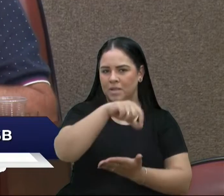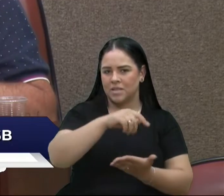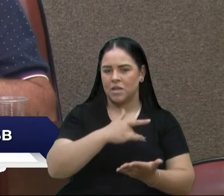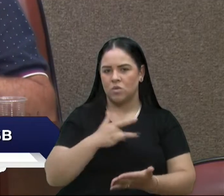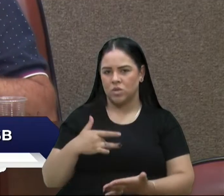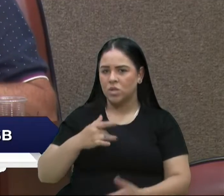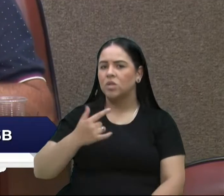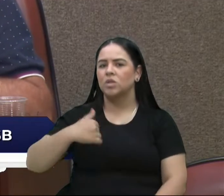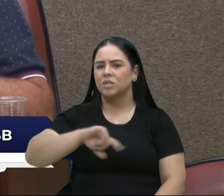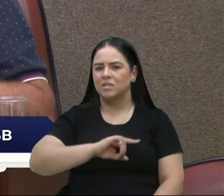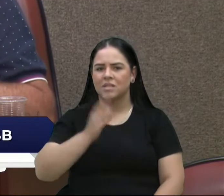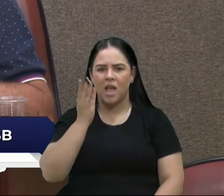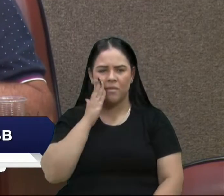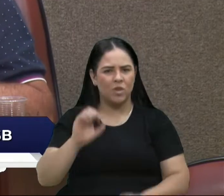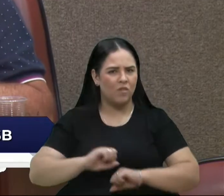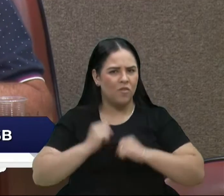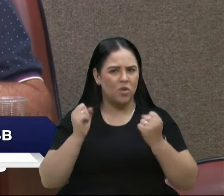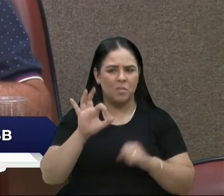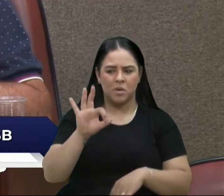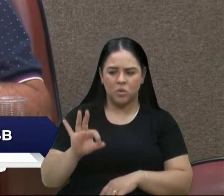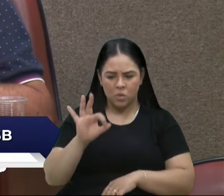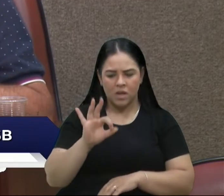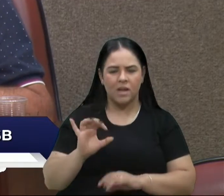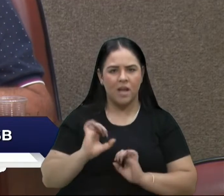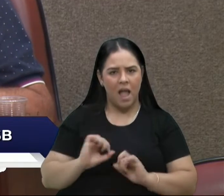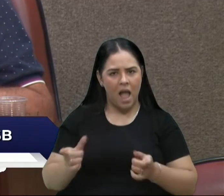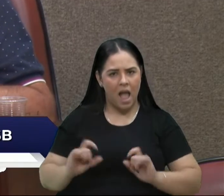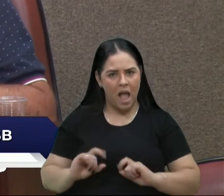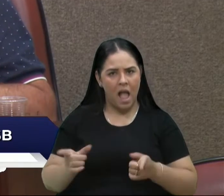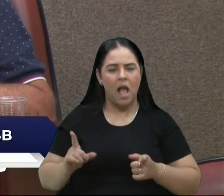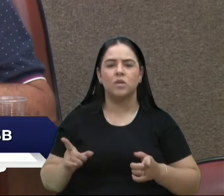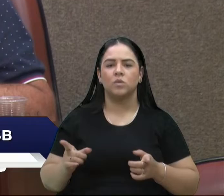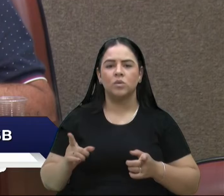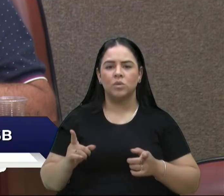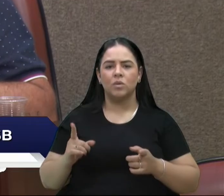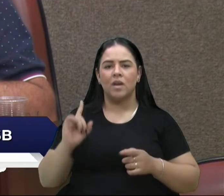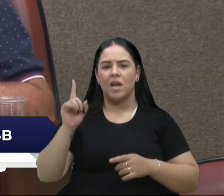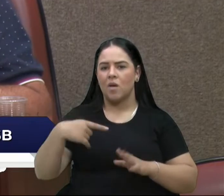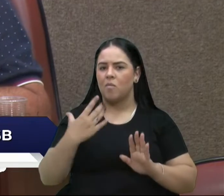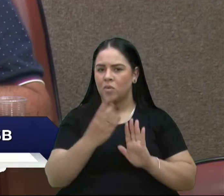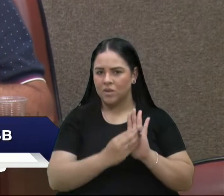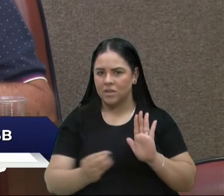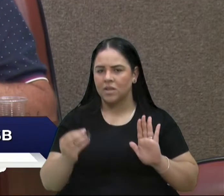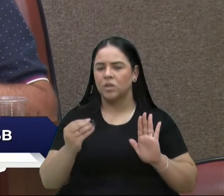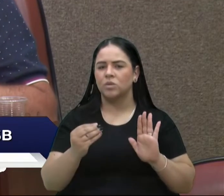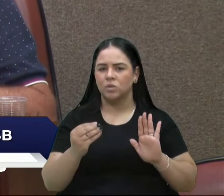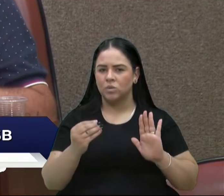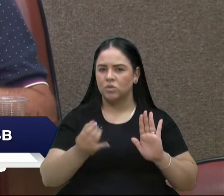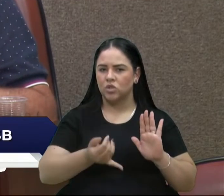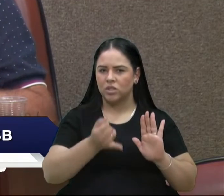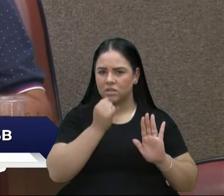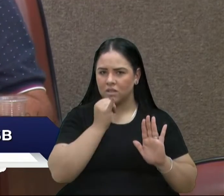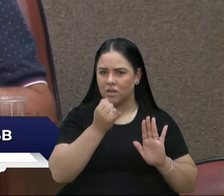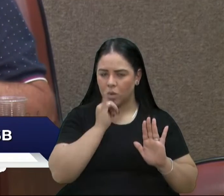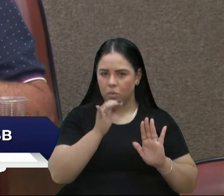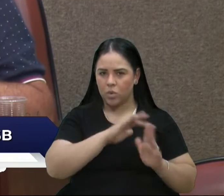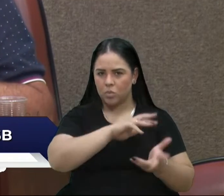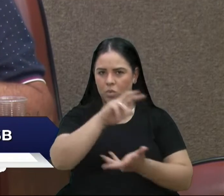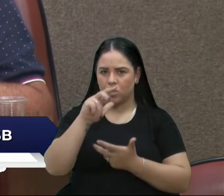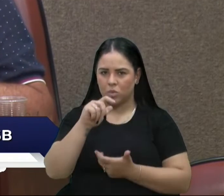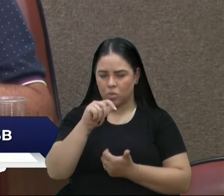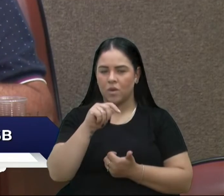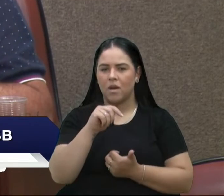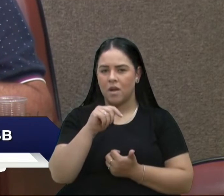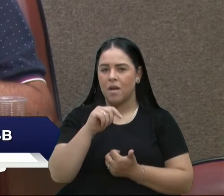percentual gasto, de todo o esforço dos servidores. Foi um exemplo para o mundo a pandemia. Agora, se está